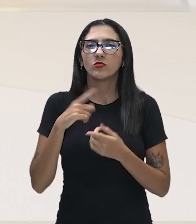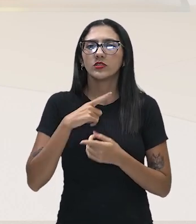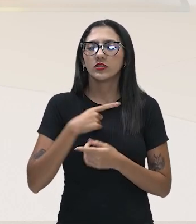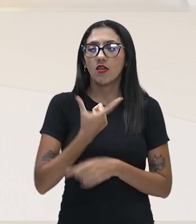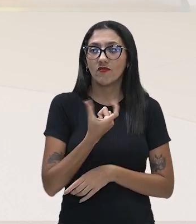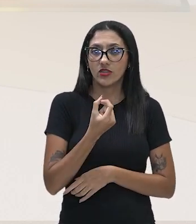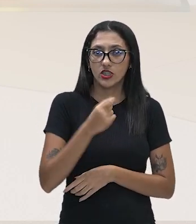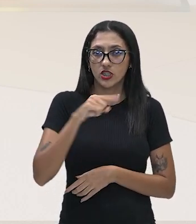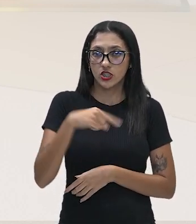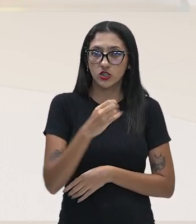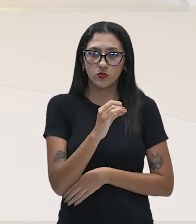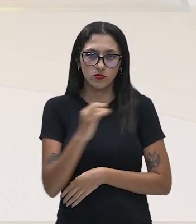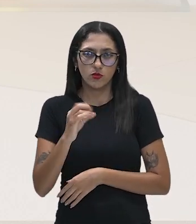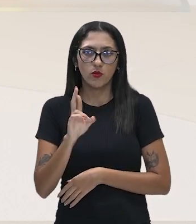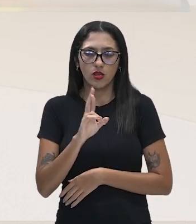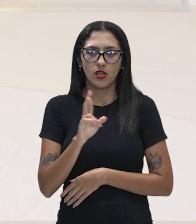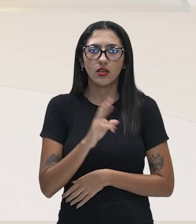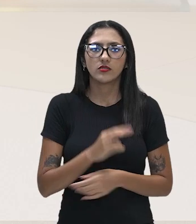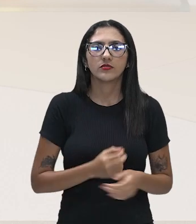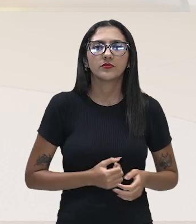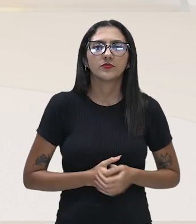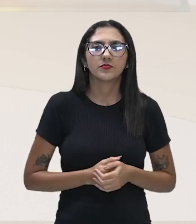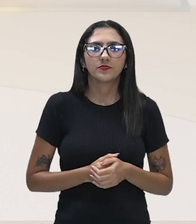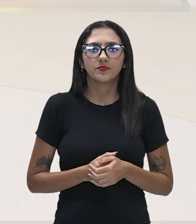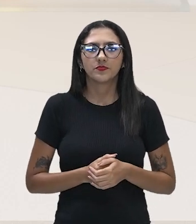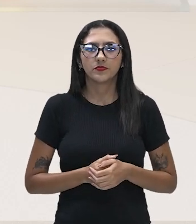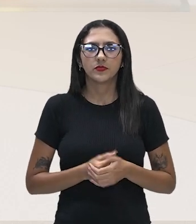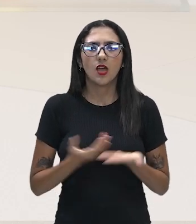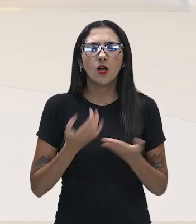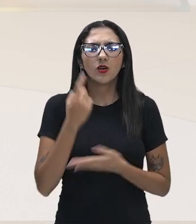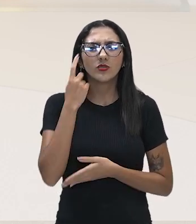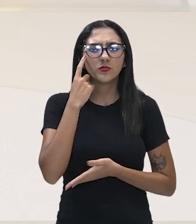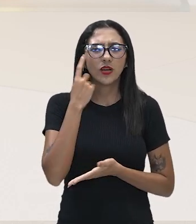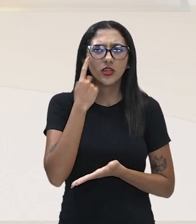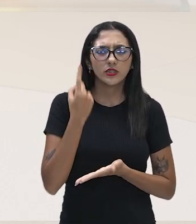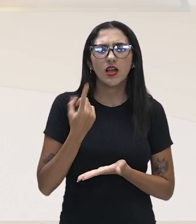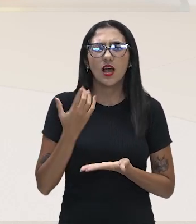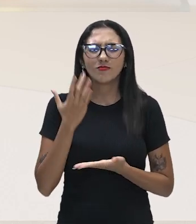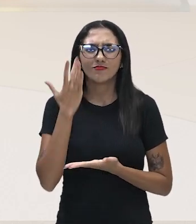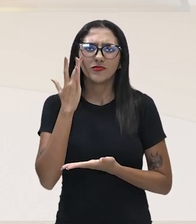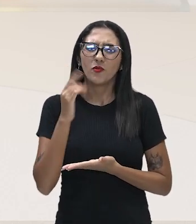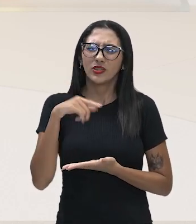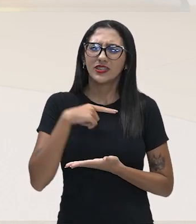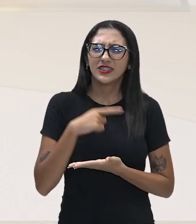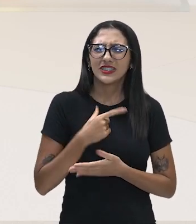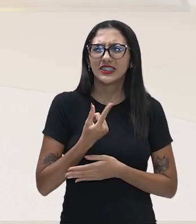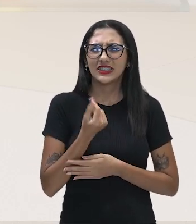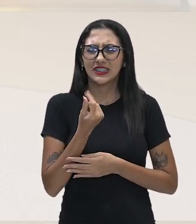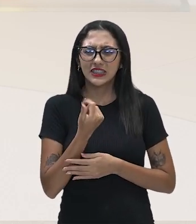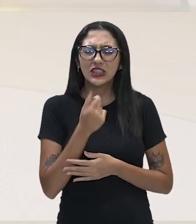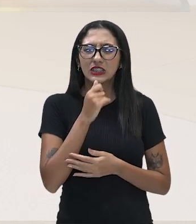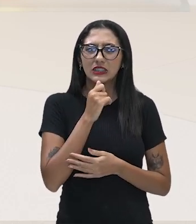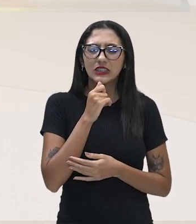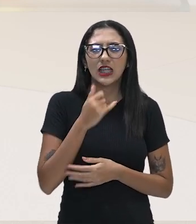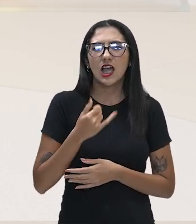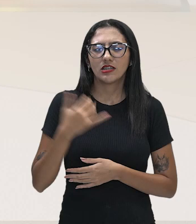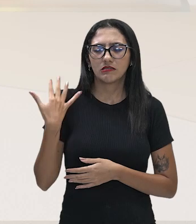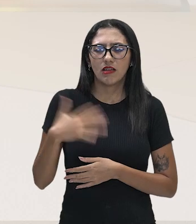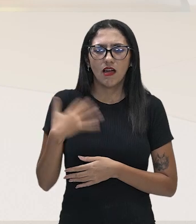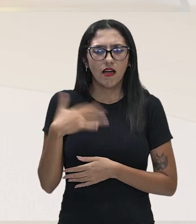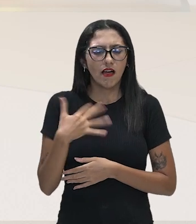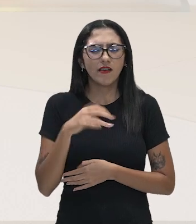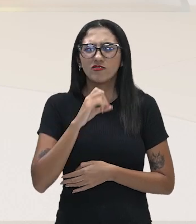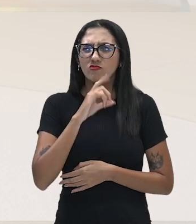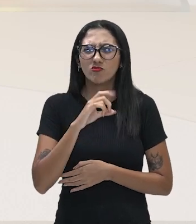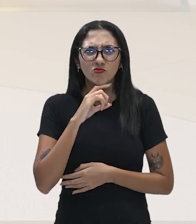20.000. Mas agora imagina que, eu ainda achei que essa parcela ficou muito alta, não consigo ainda pagar uma parcela de